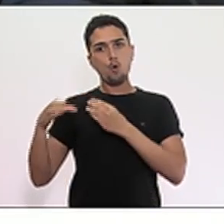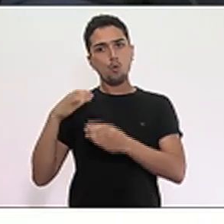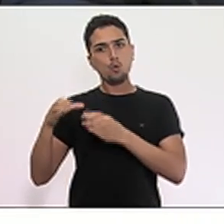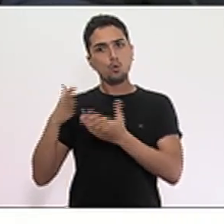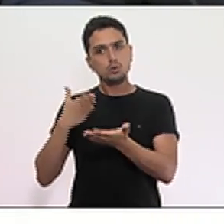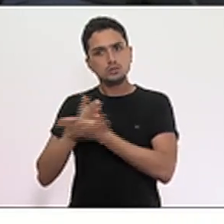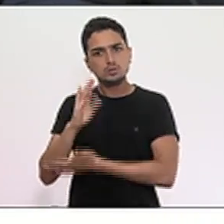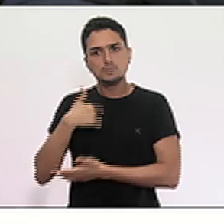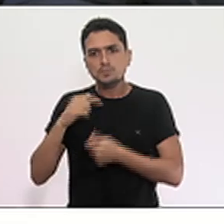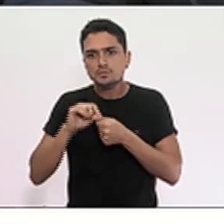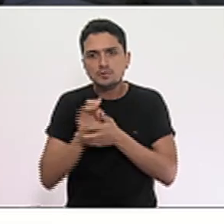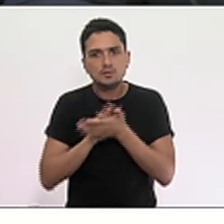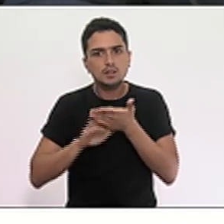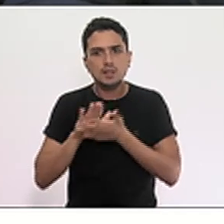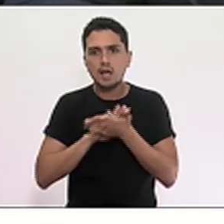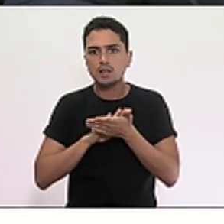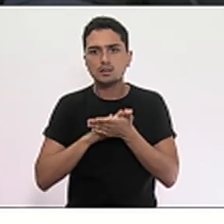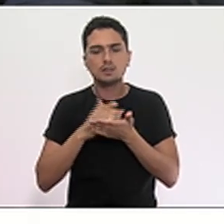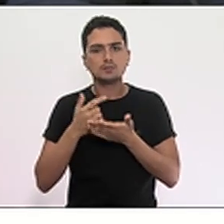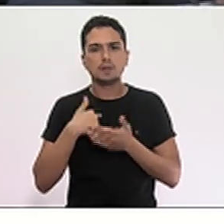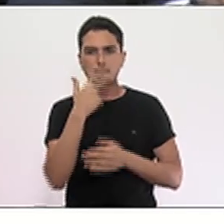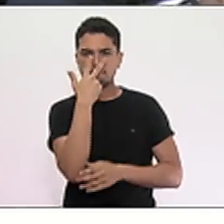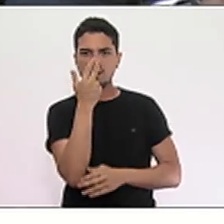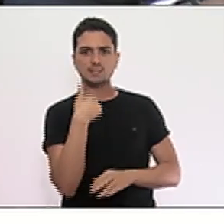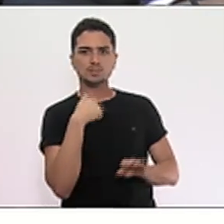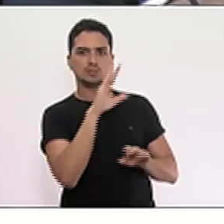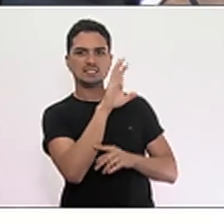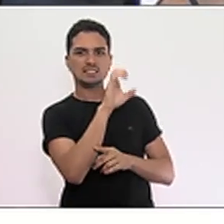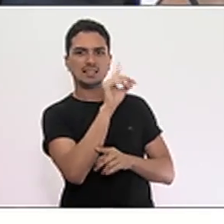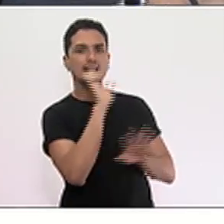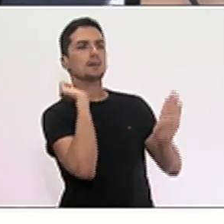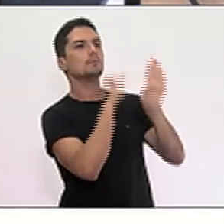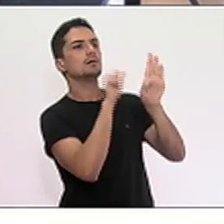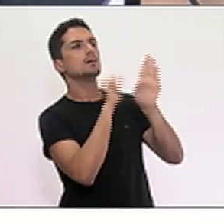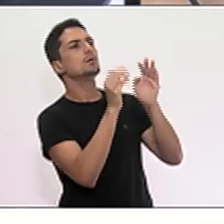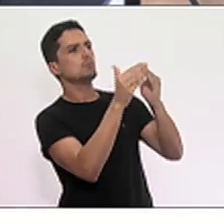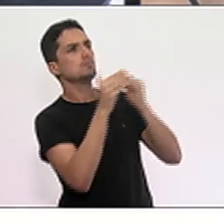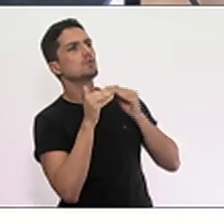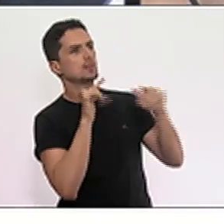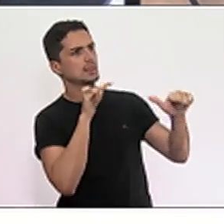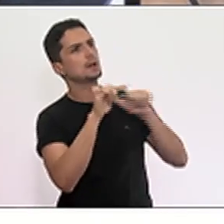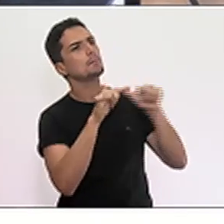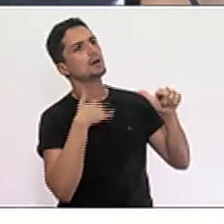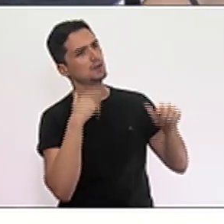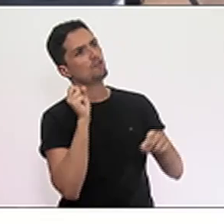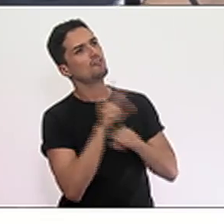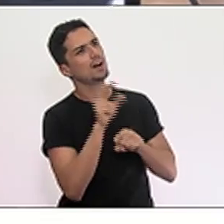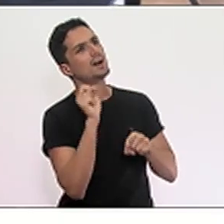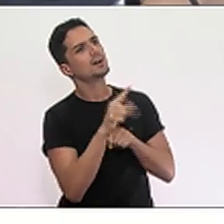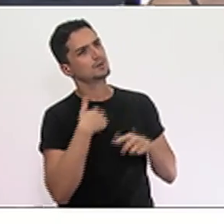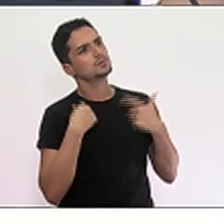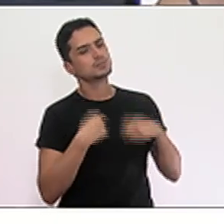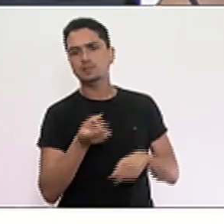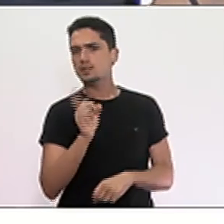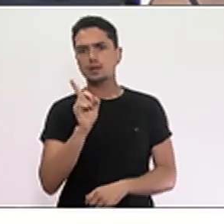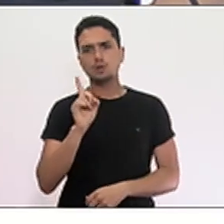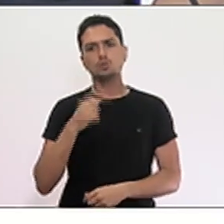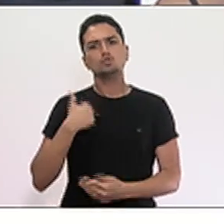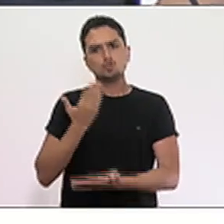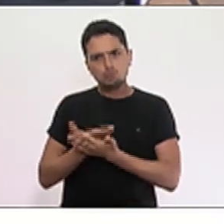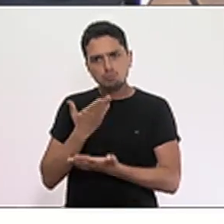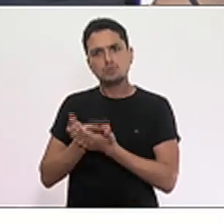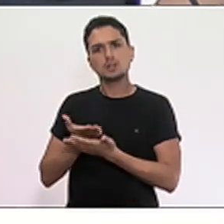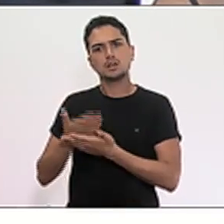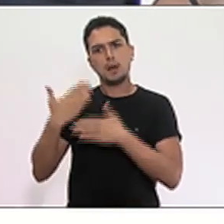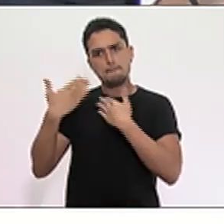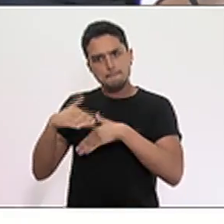Nós não fomos lá na porta da SEDAI pedir emprego, não. O emprego foi oferecido para qualquer cidadão do Rio de Janeiro. Como é que